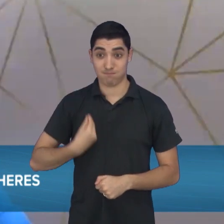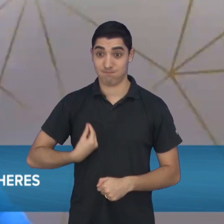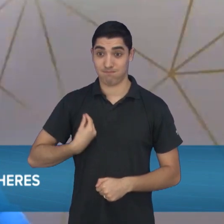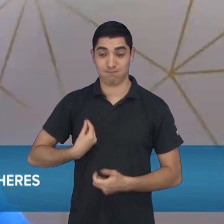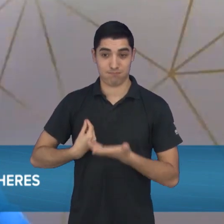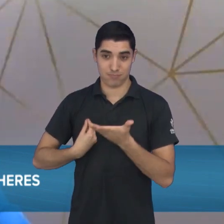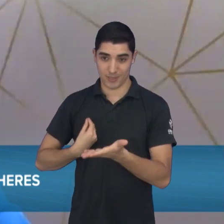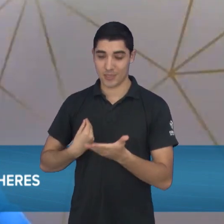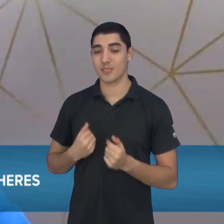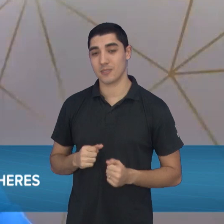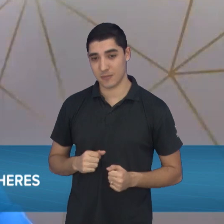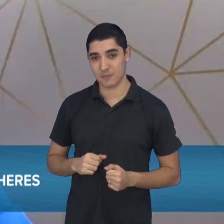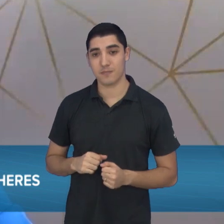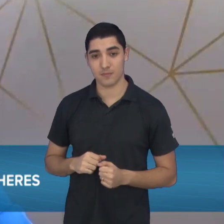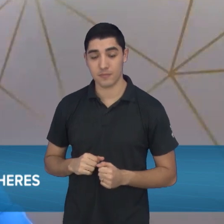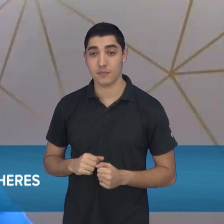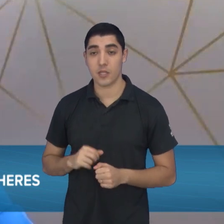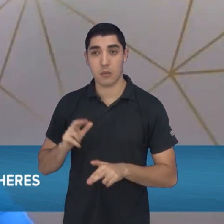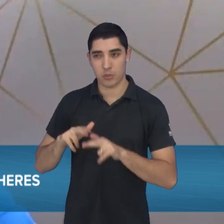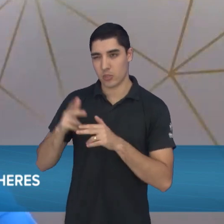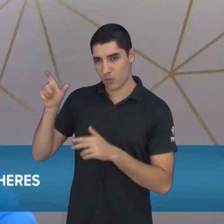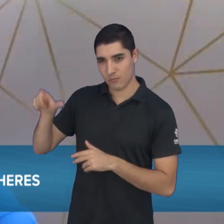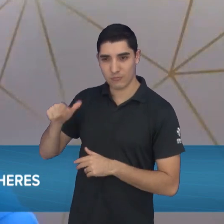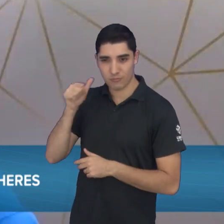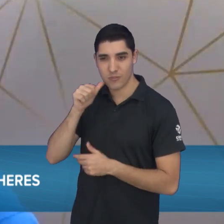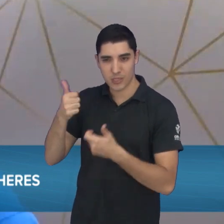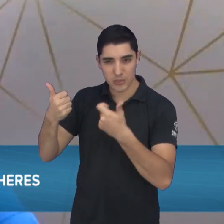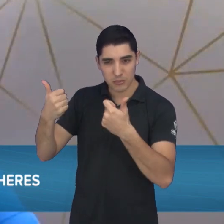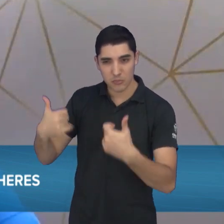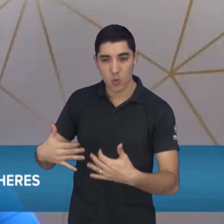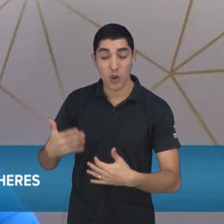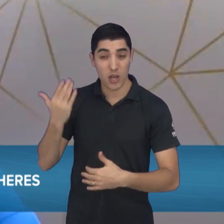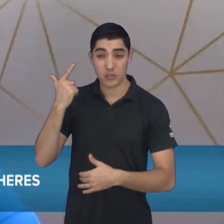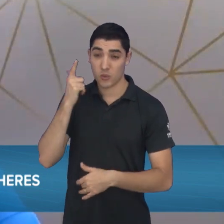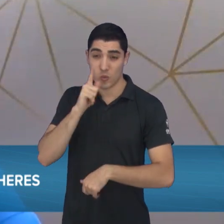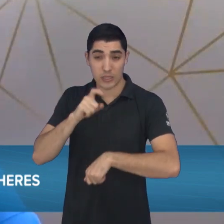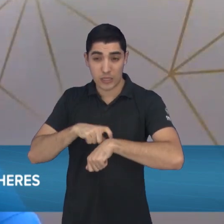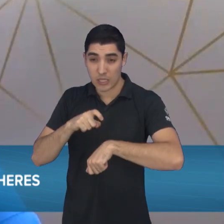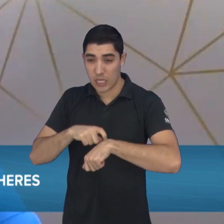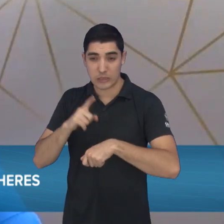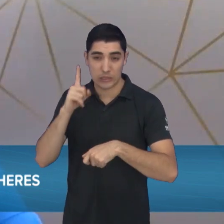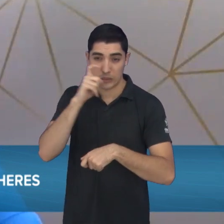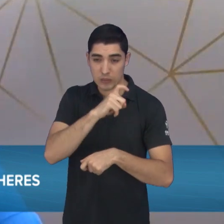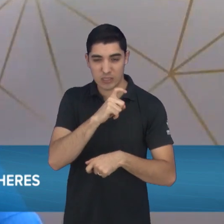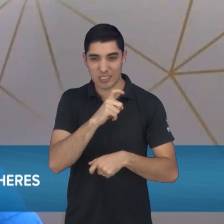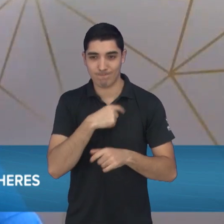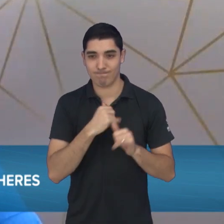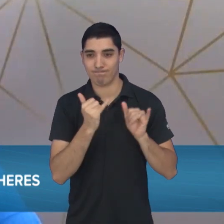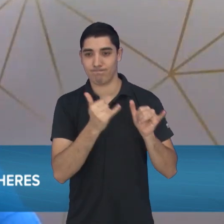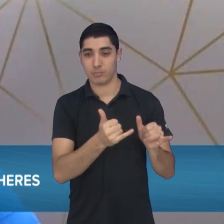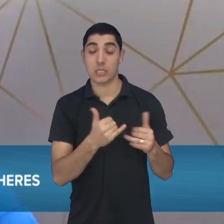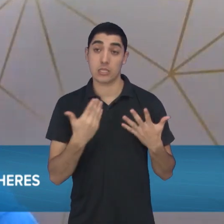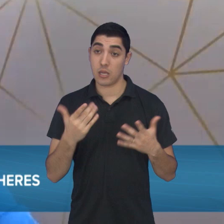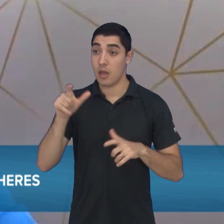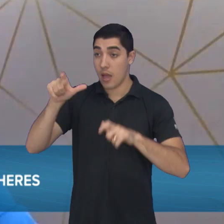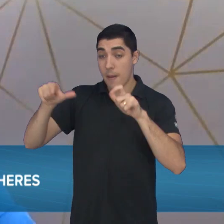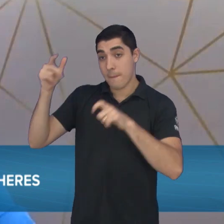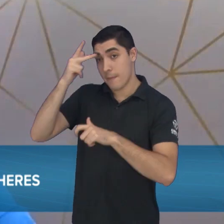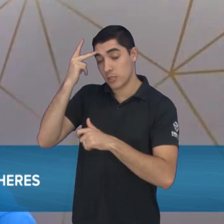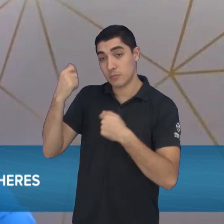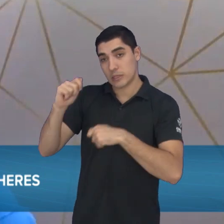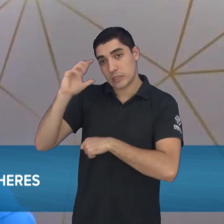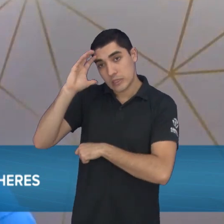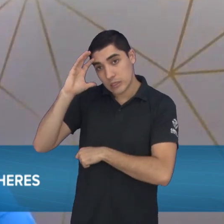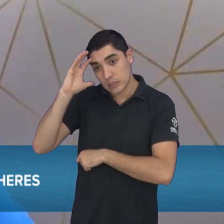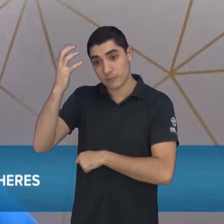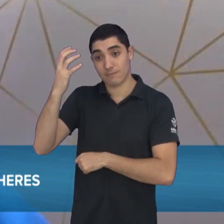falei, não tem condições no início de contratar outras pessoas, envolve todos. Então, toma uma decisão consciente